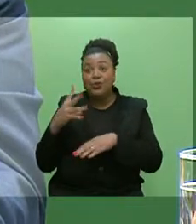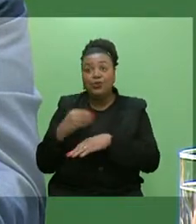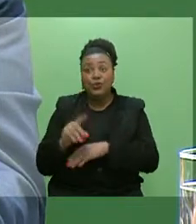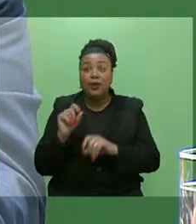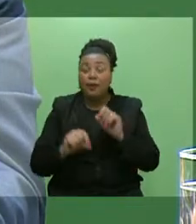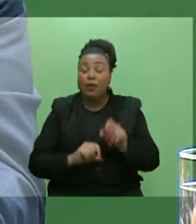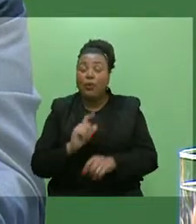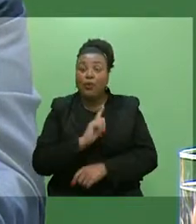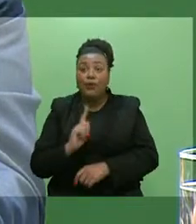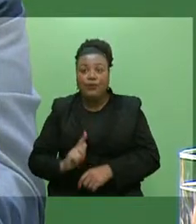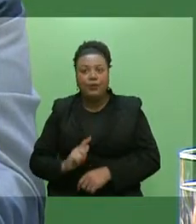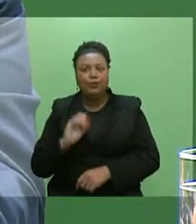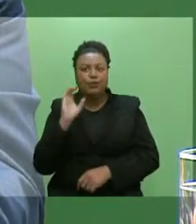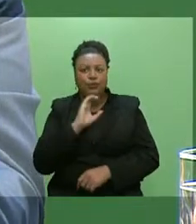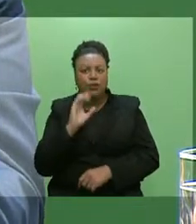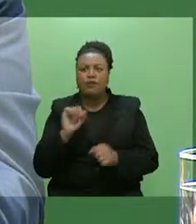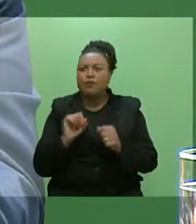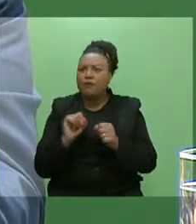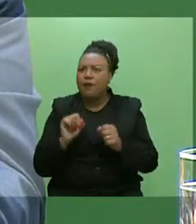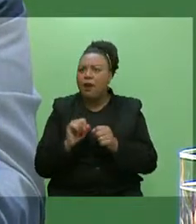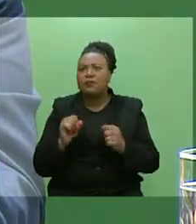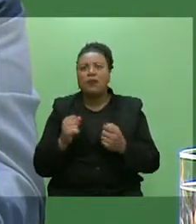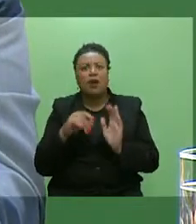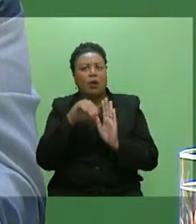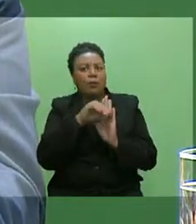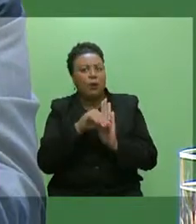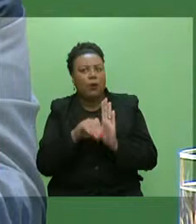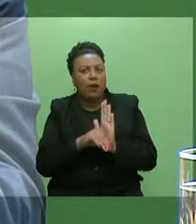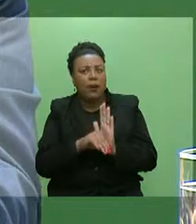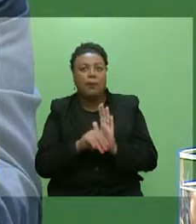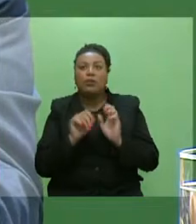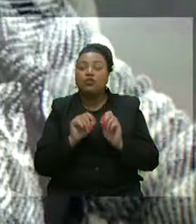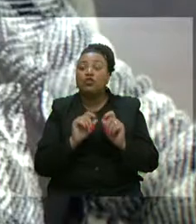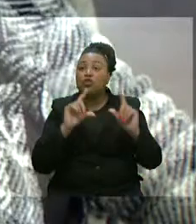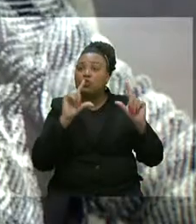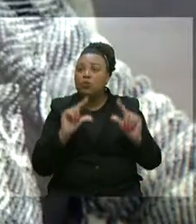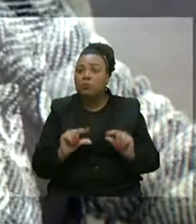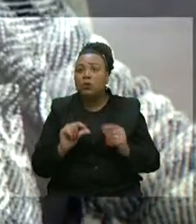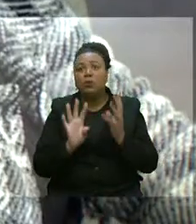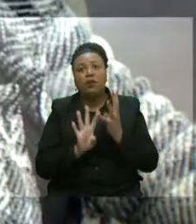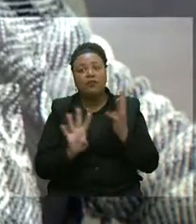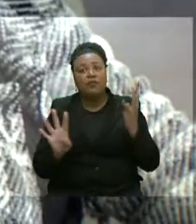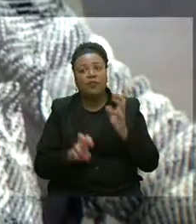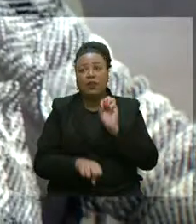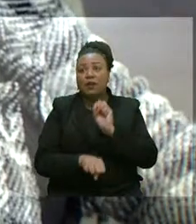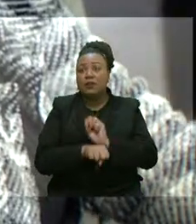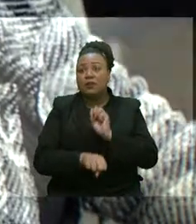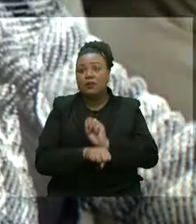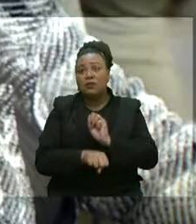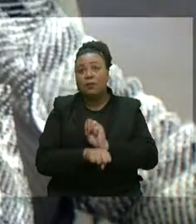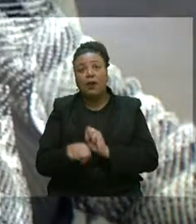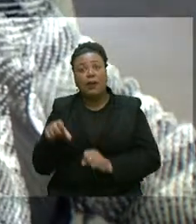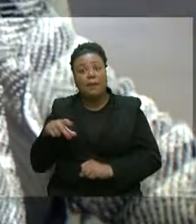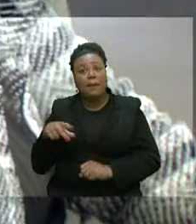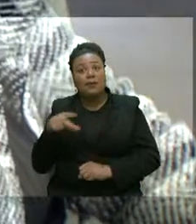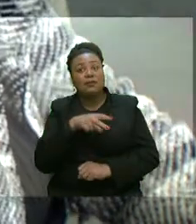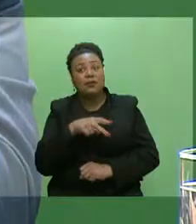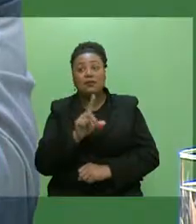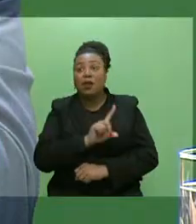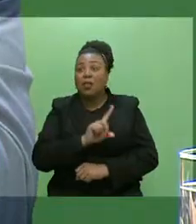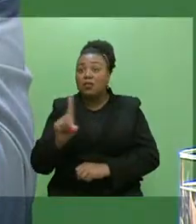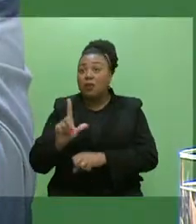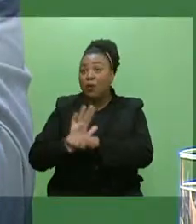o Governo do Estado imediatamente promova um grande programa, não é, de mitigação da fila de espera dos pacientes